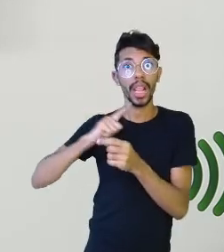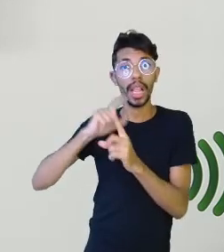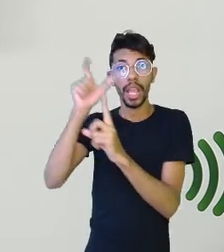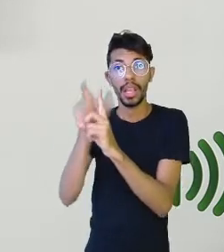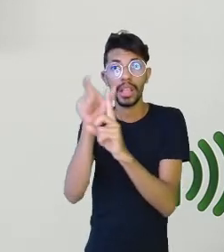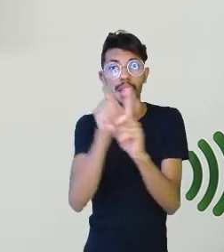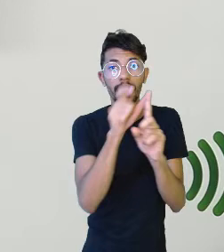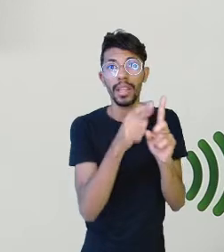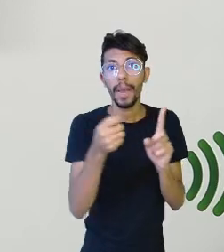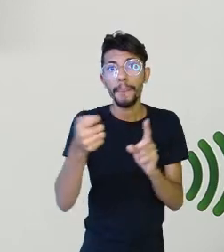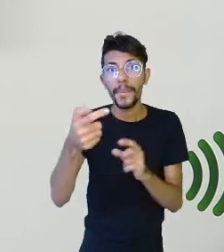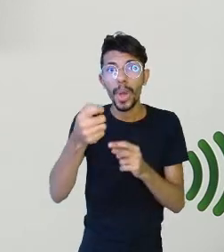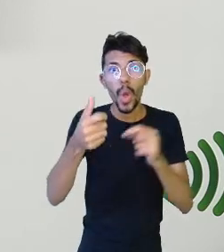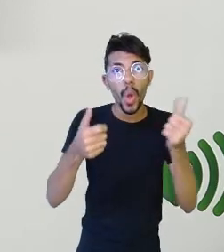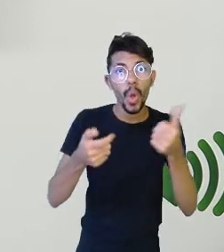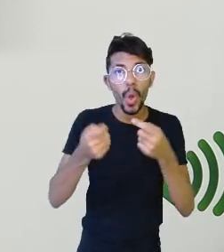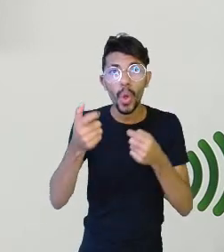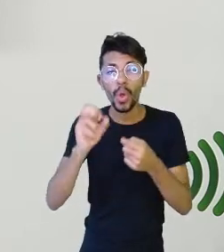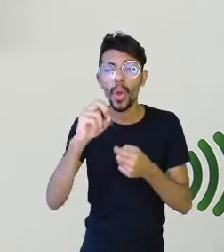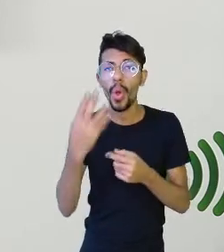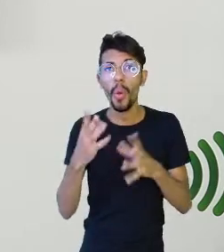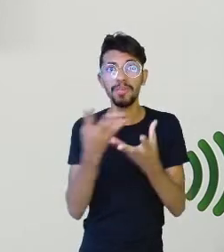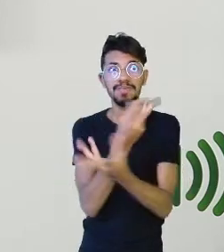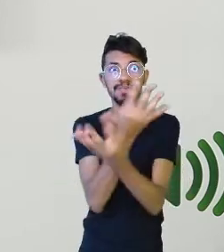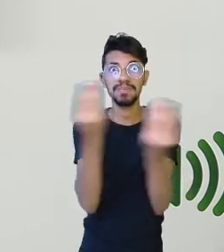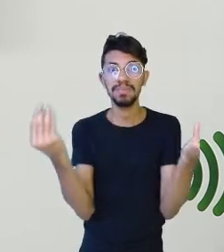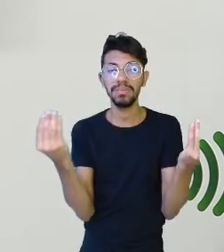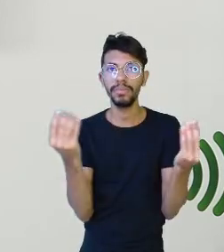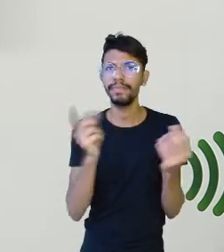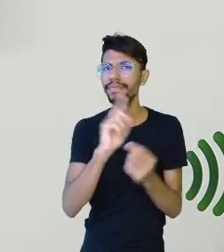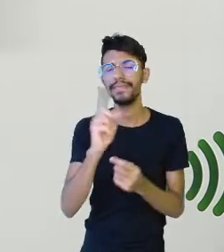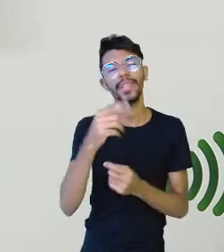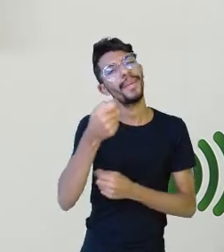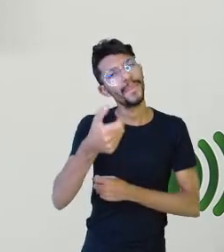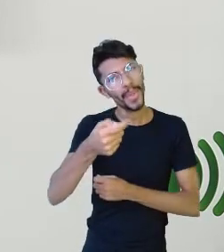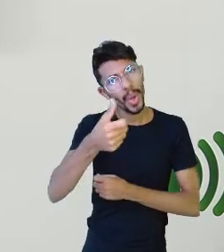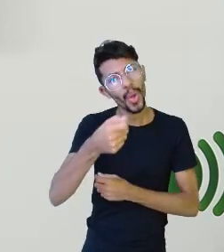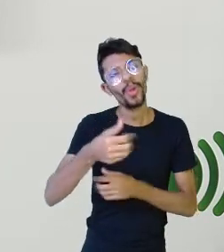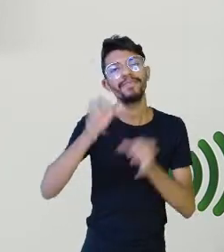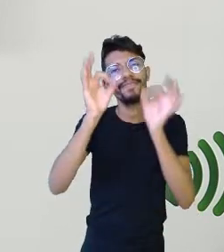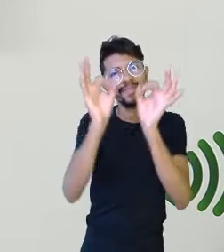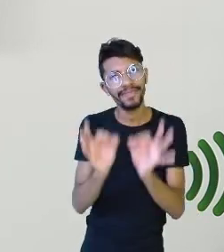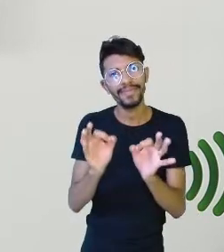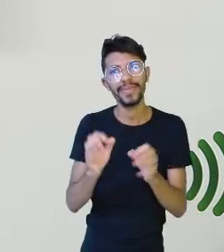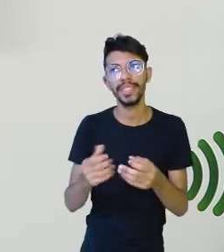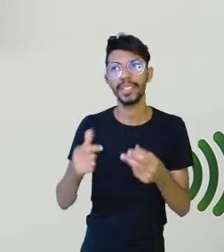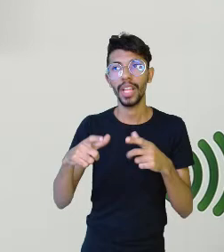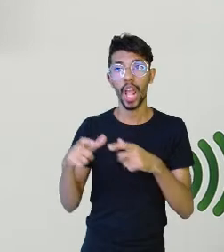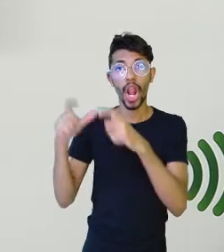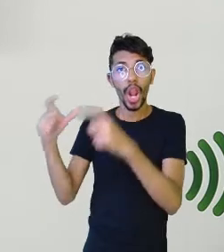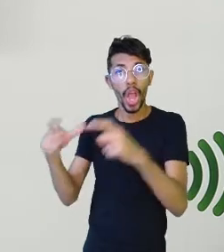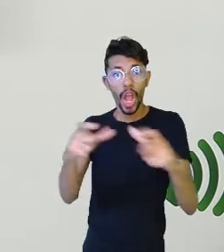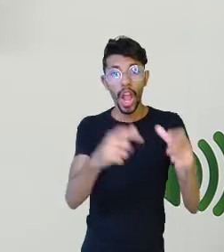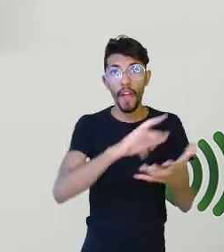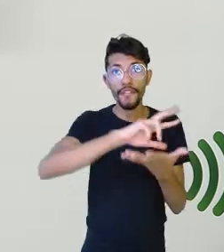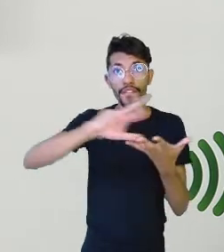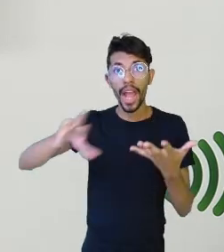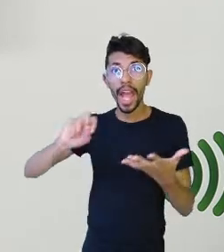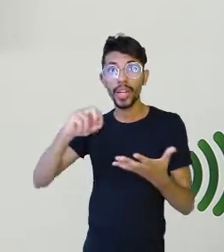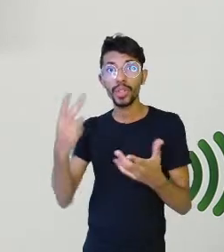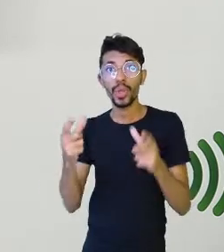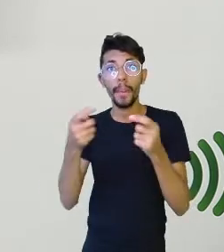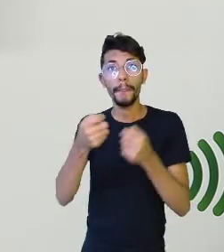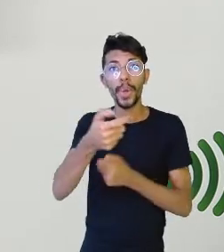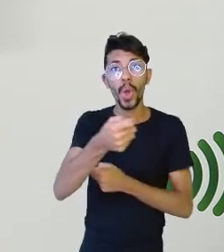personagens? Poucos, no geral são poucos. Muito bem. Tem poucos ou muitos ambientes, lugares diferentes?